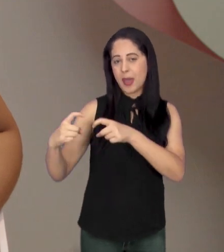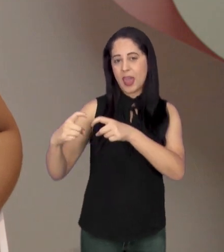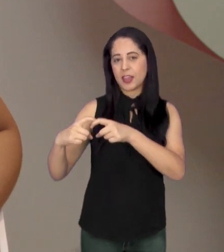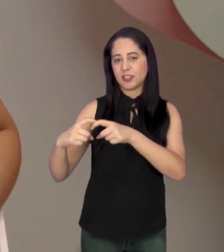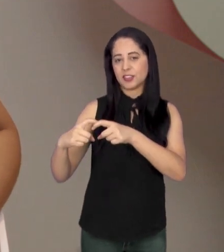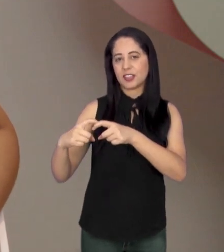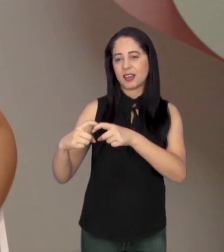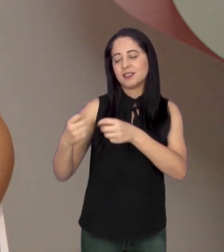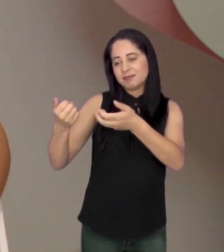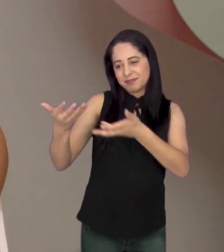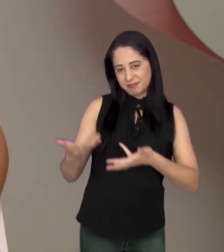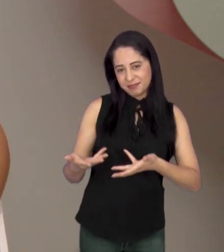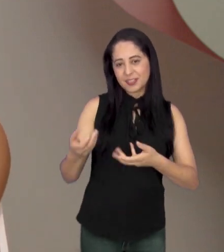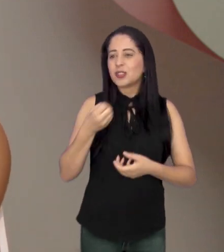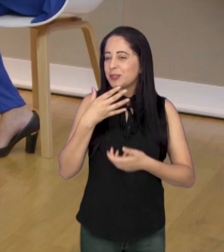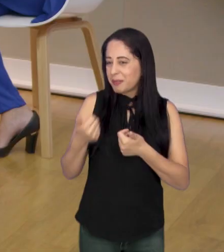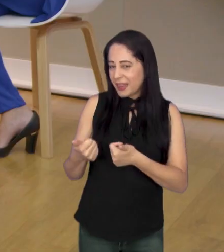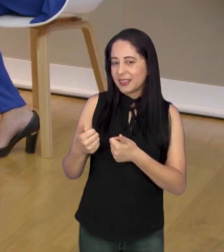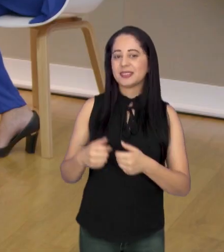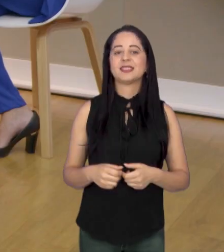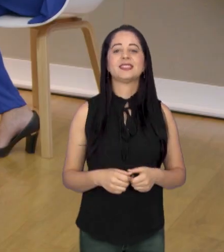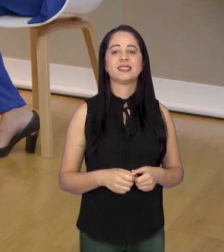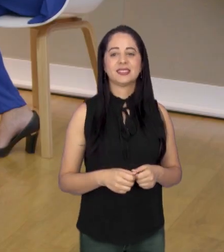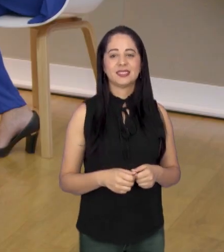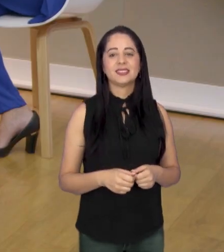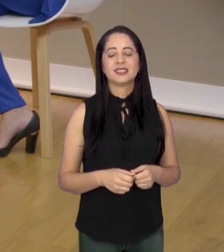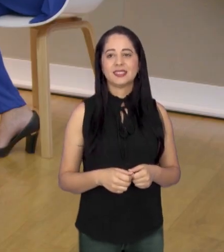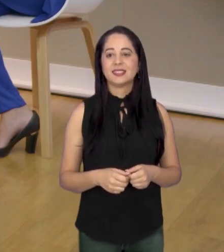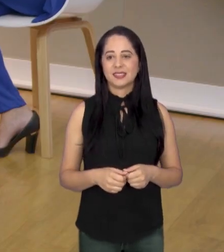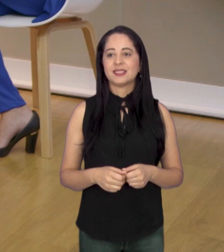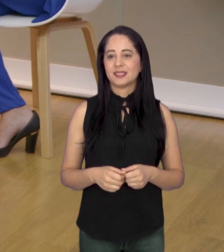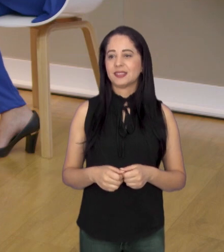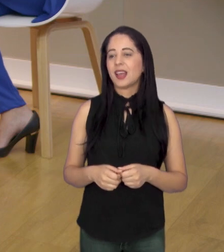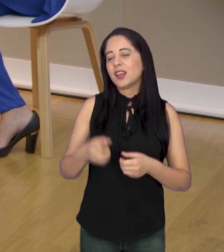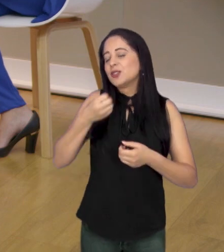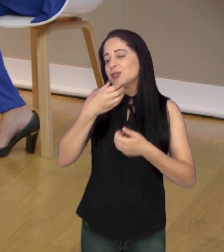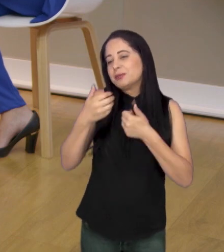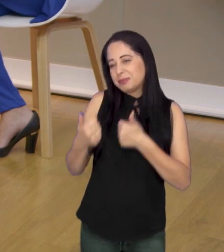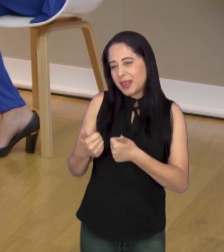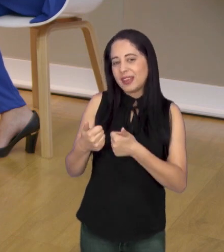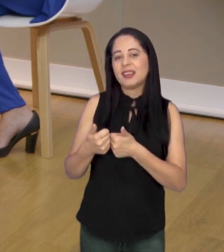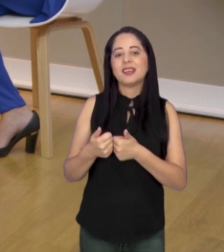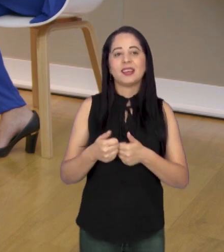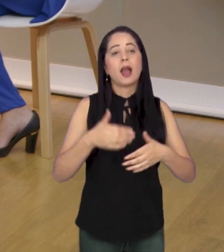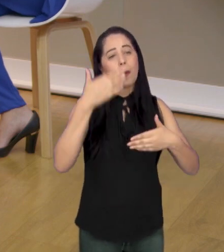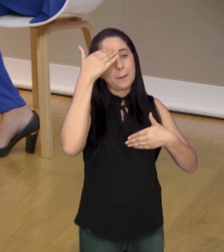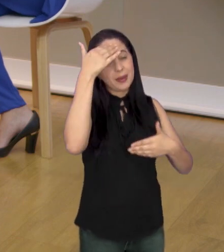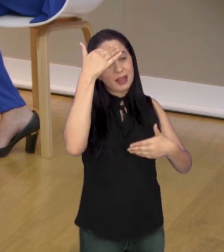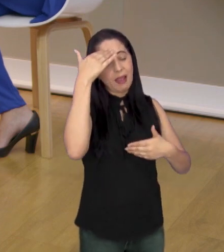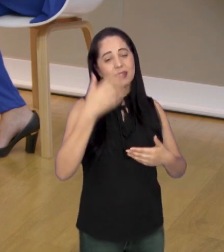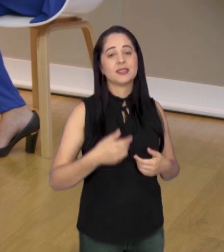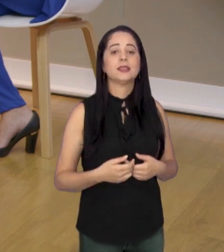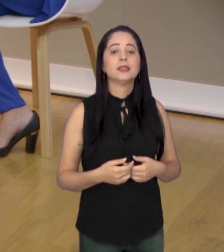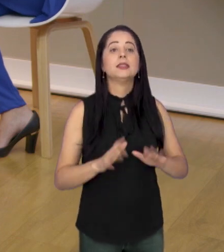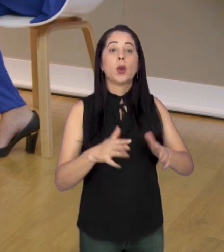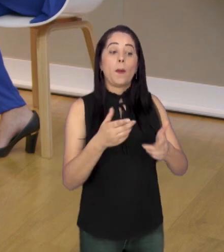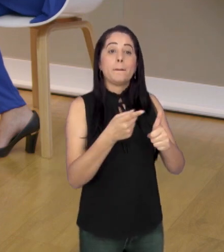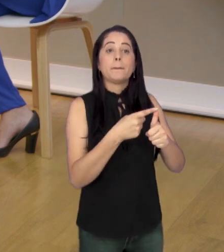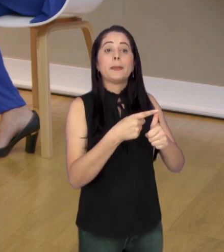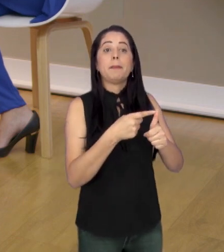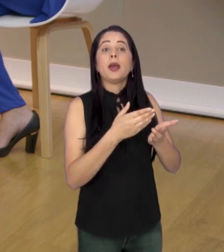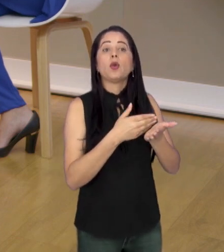Gabi Bueno. Tudo bem, Gabi? Oi, Gisele, tudo bem? Obrigada por me receber. Nós que agradecemos. Gabi, para a gente começar,